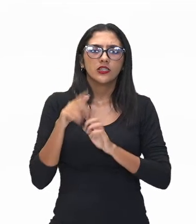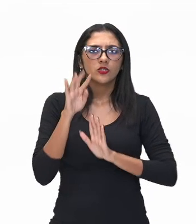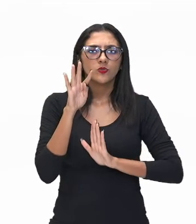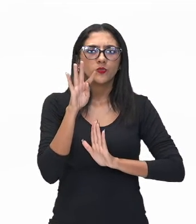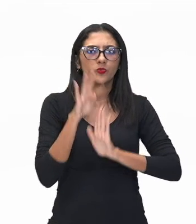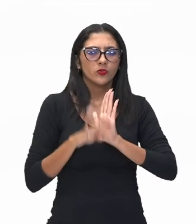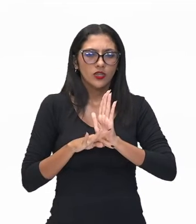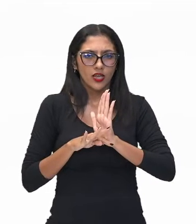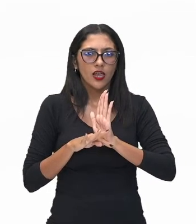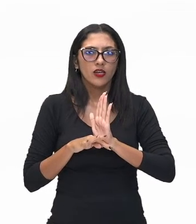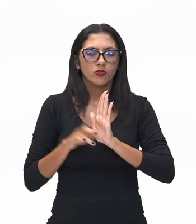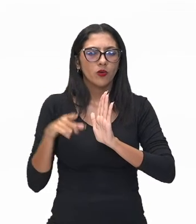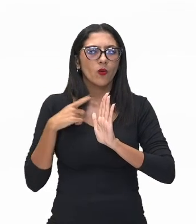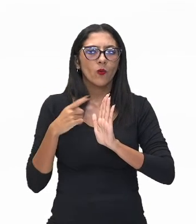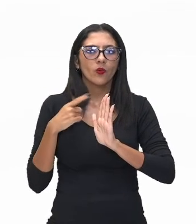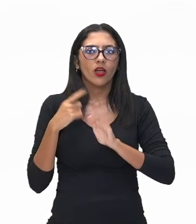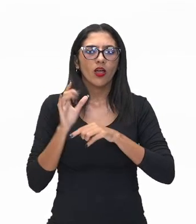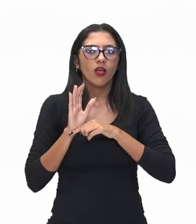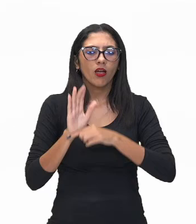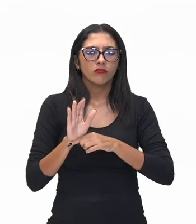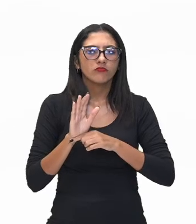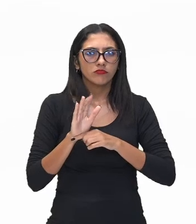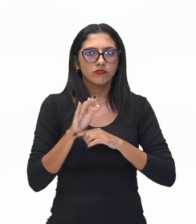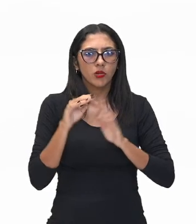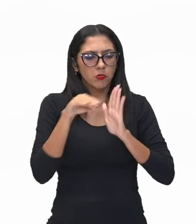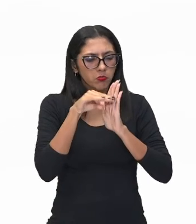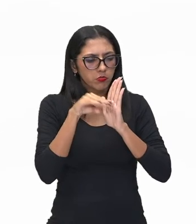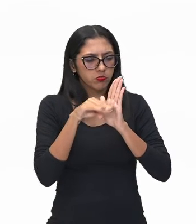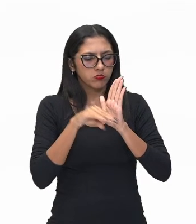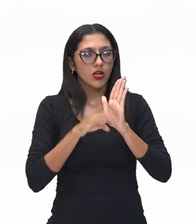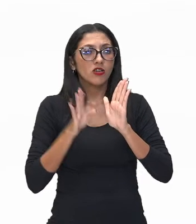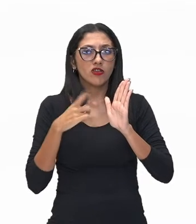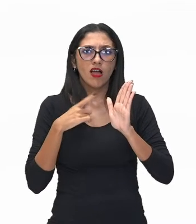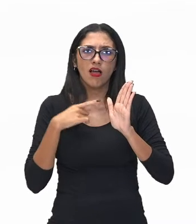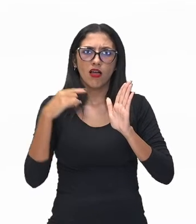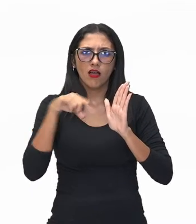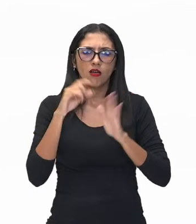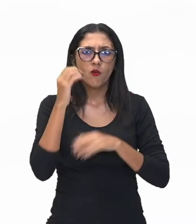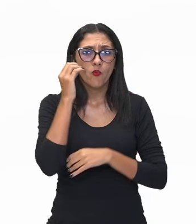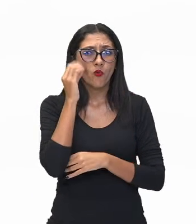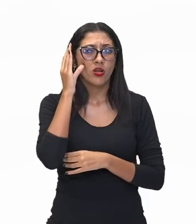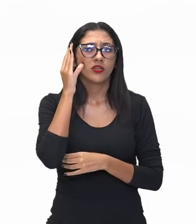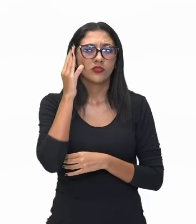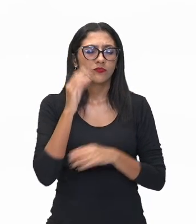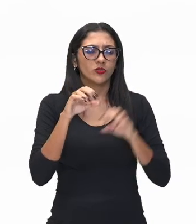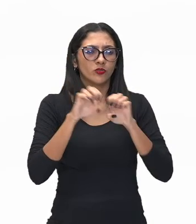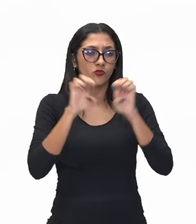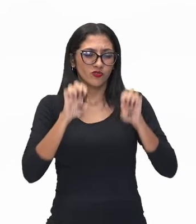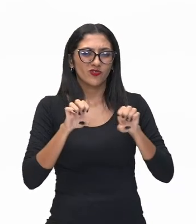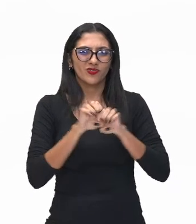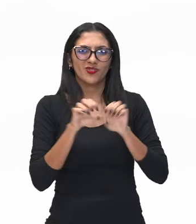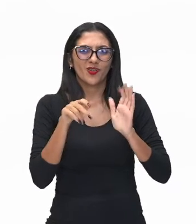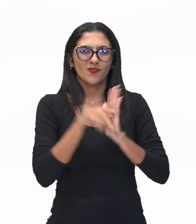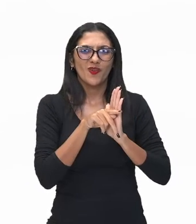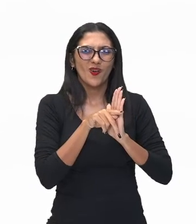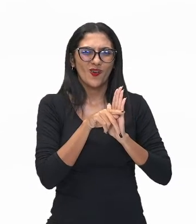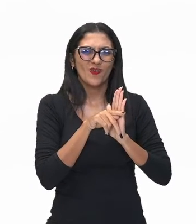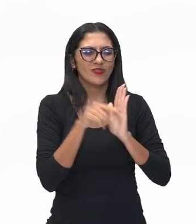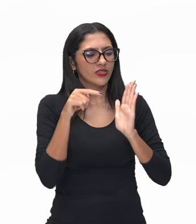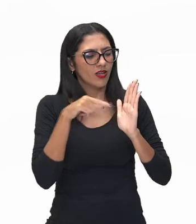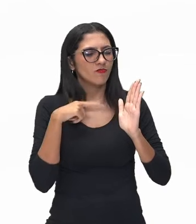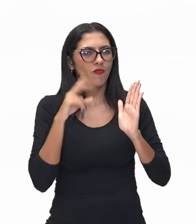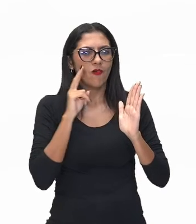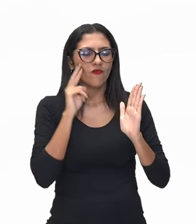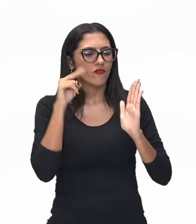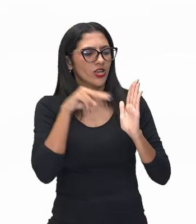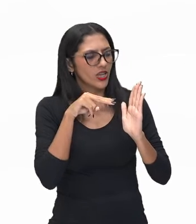é uma receita, porque você já tem conhecimento da estrutura desse texto. Né? Você olha, já vê